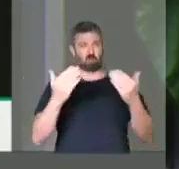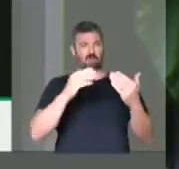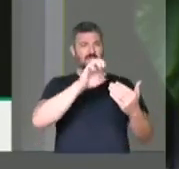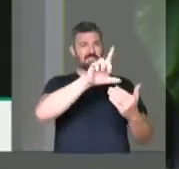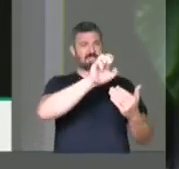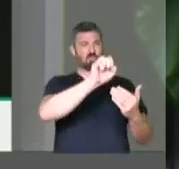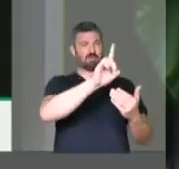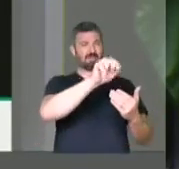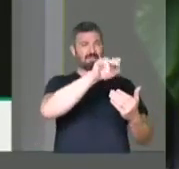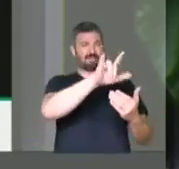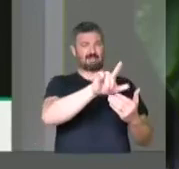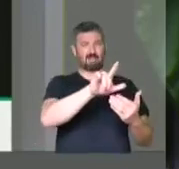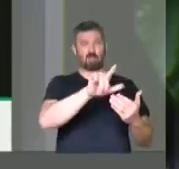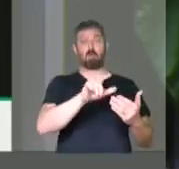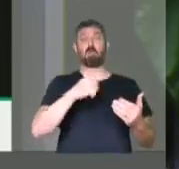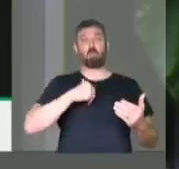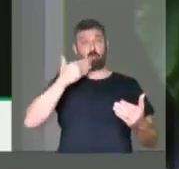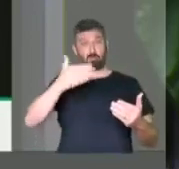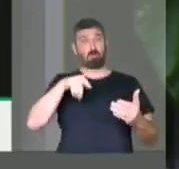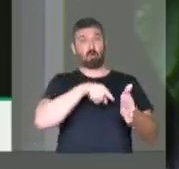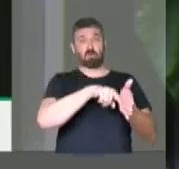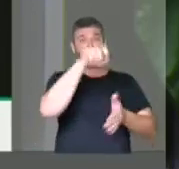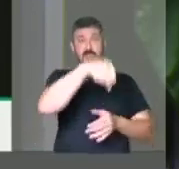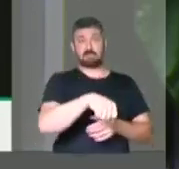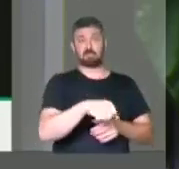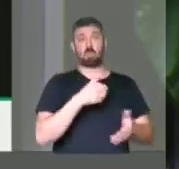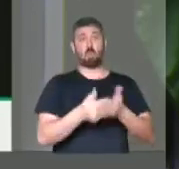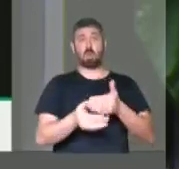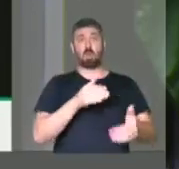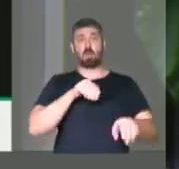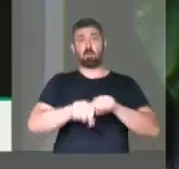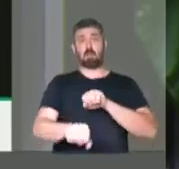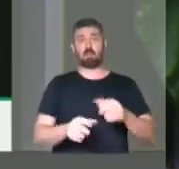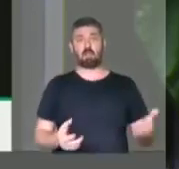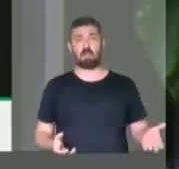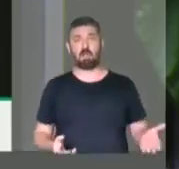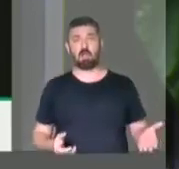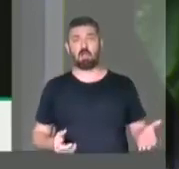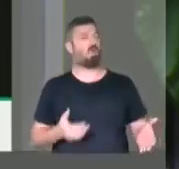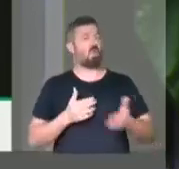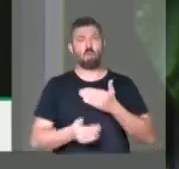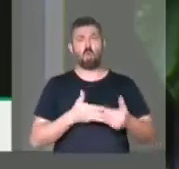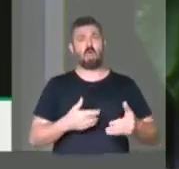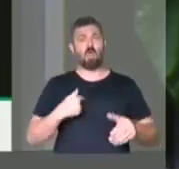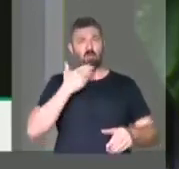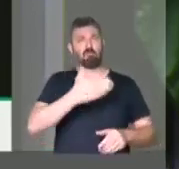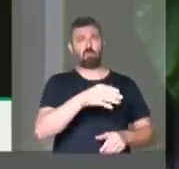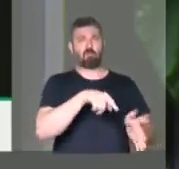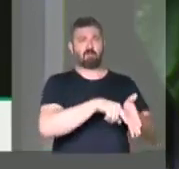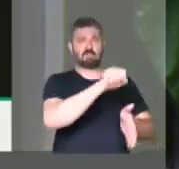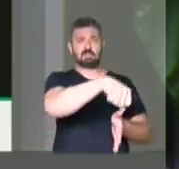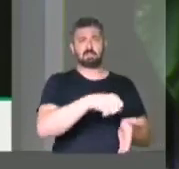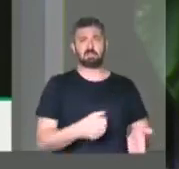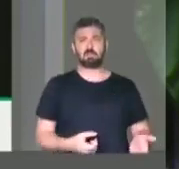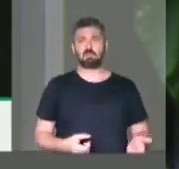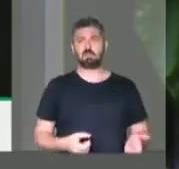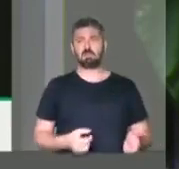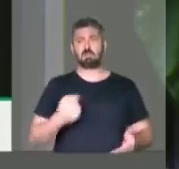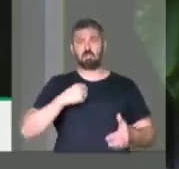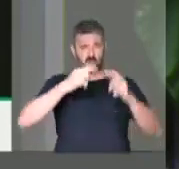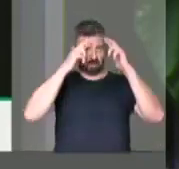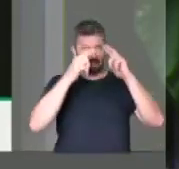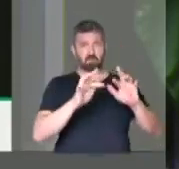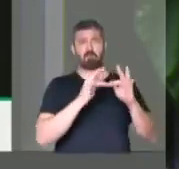de Celso Daniel, eu quero dizer que eu sou amplamente favorável à investigação de qualquer morte. De qualquer morte. Tenho